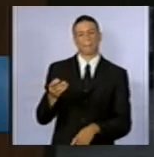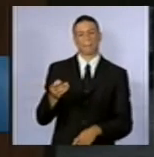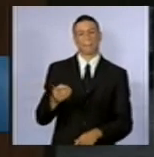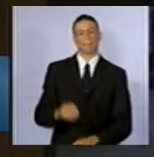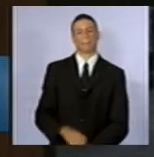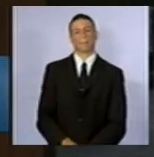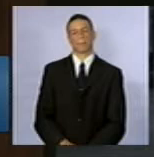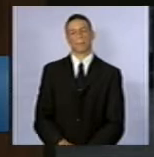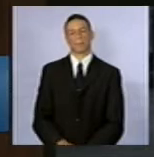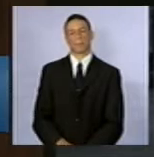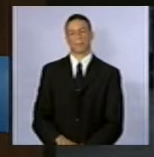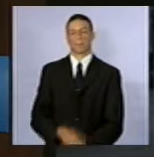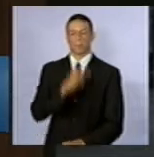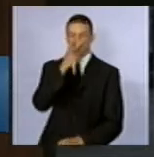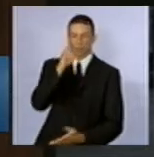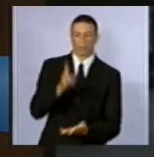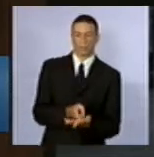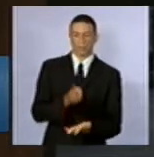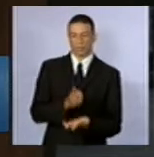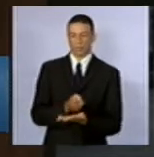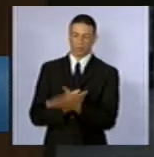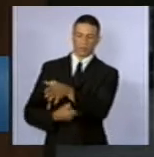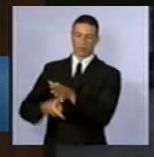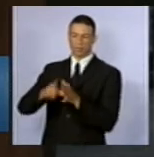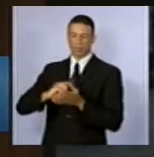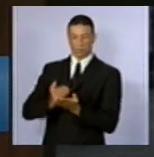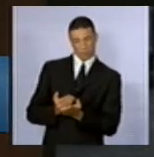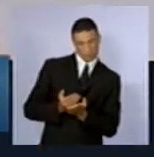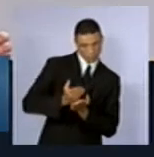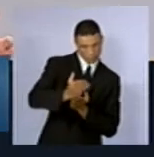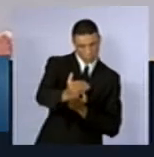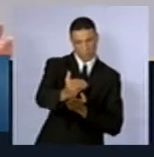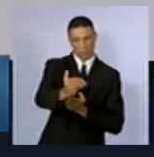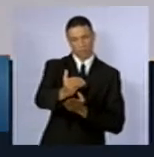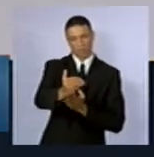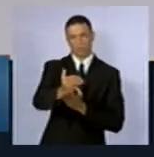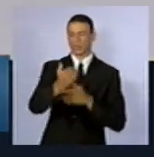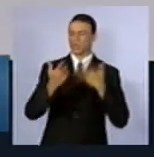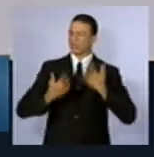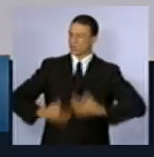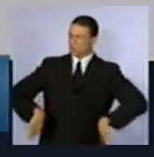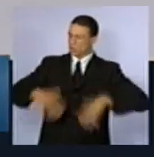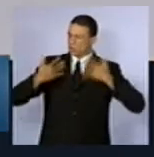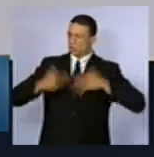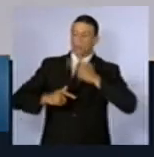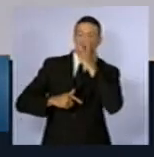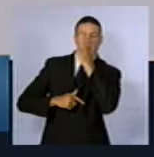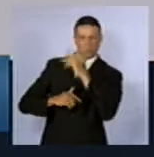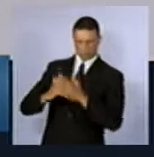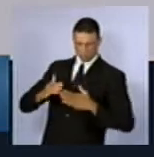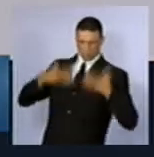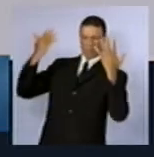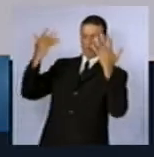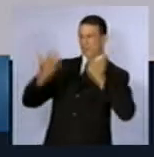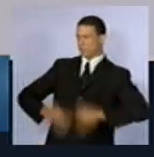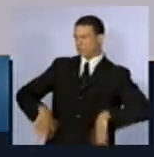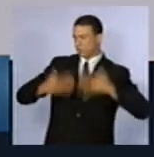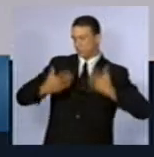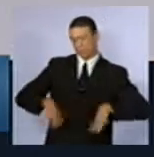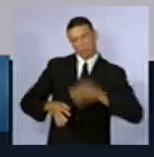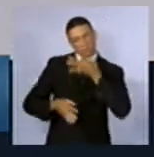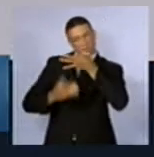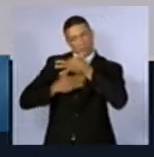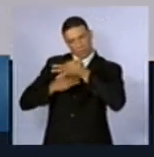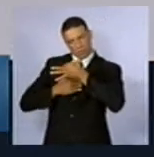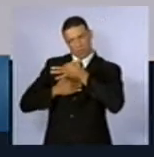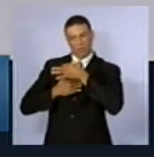ele continua Como disse ele no início eh terrorista no meu na minha compreensão mas o que